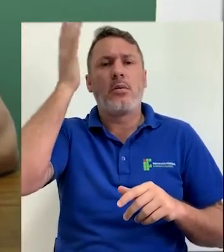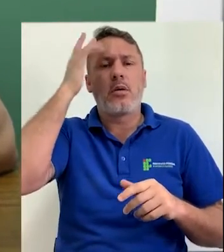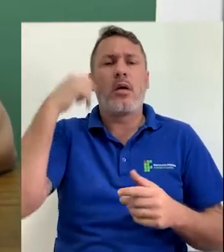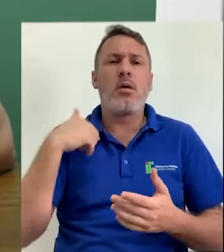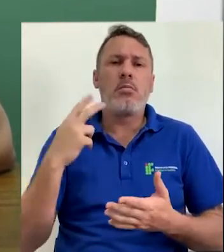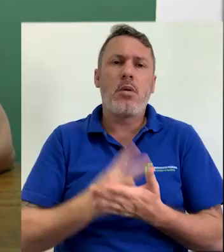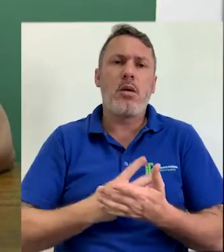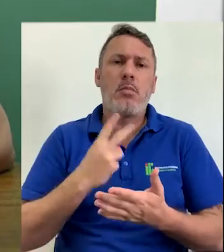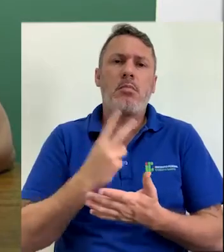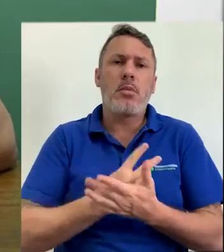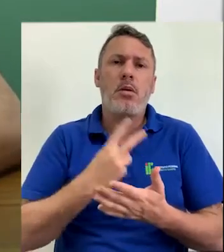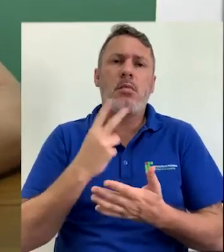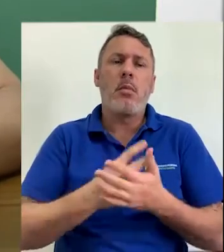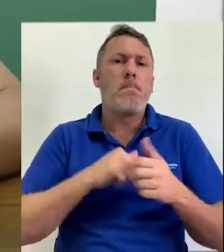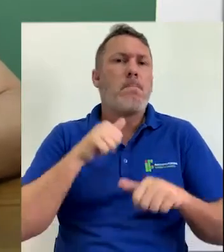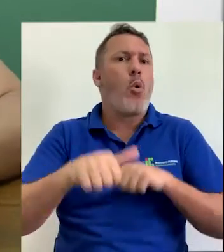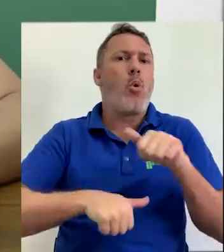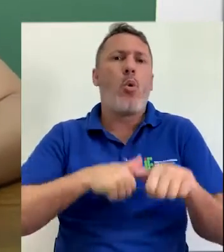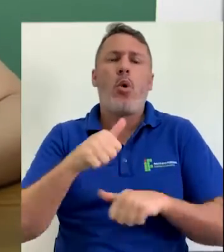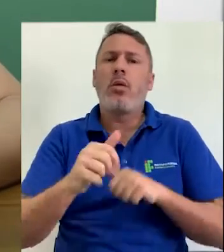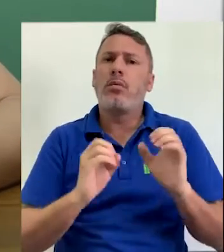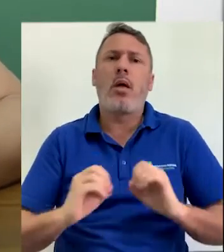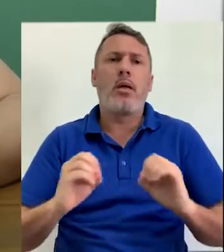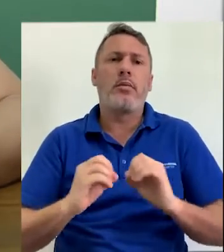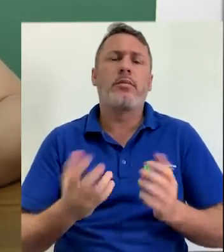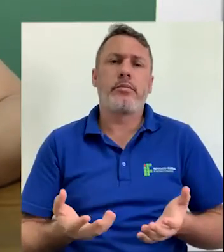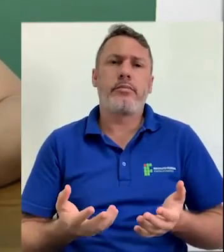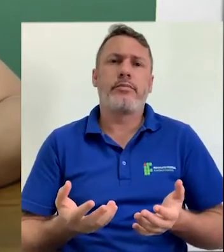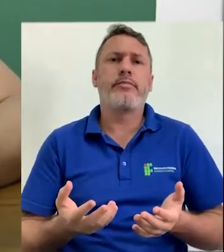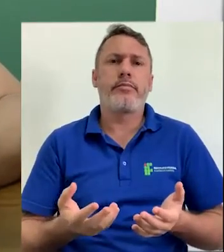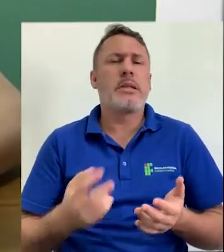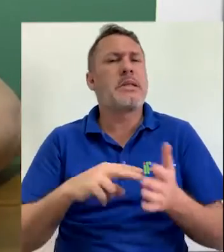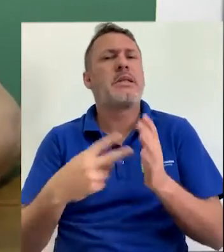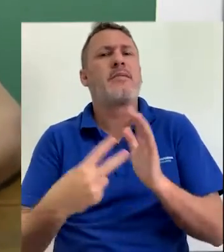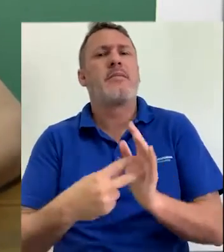Então, assim, se eu estou estudando de um jeito